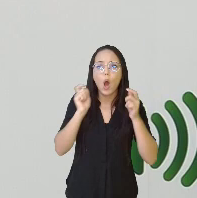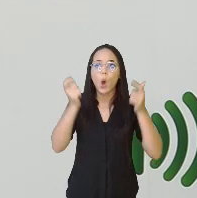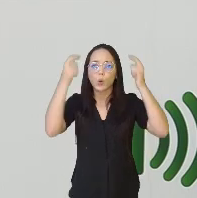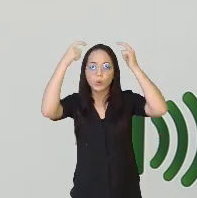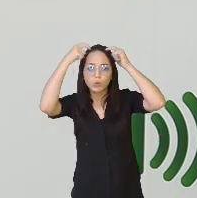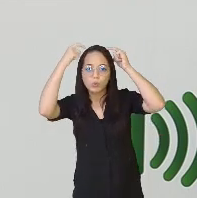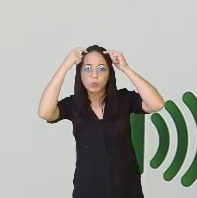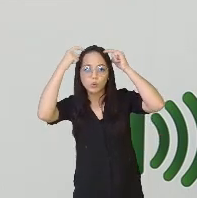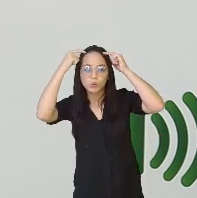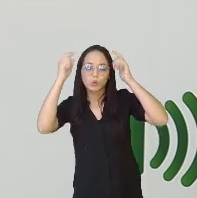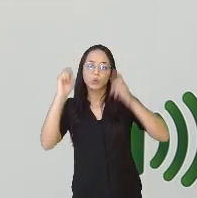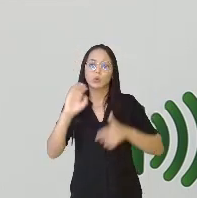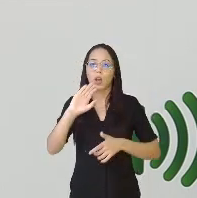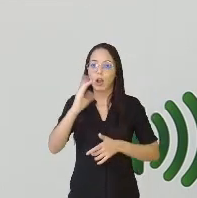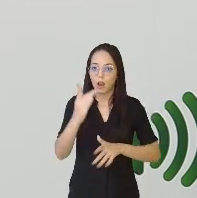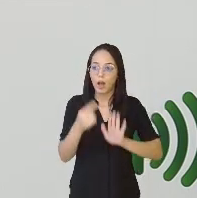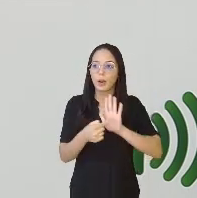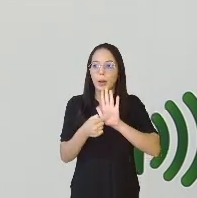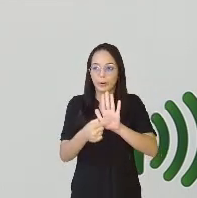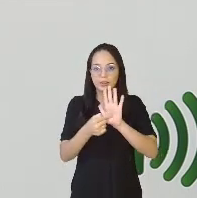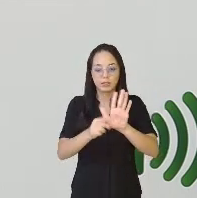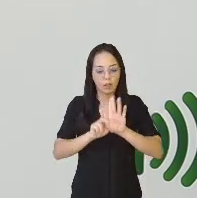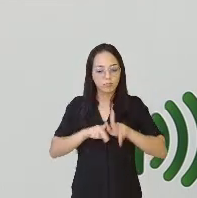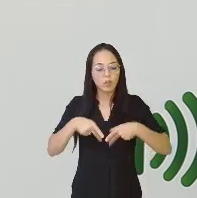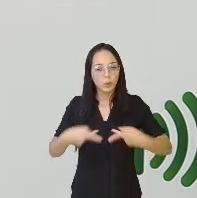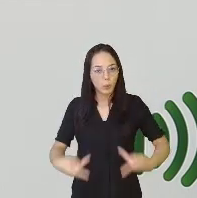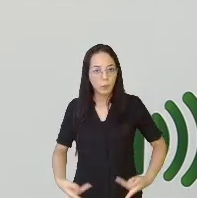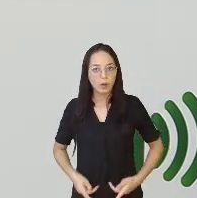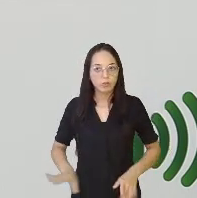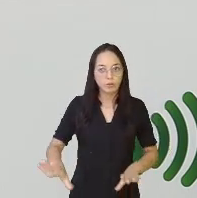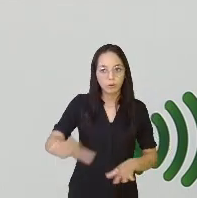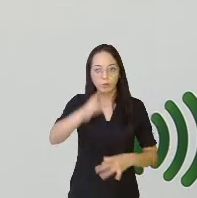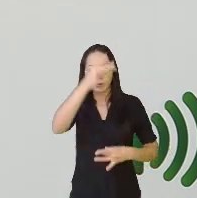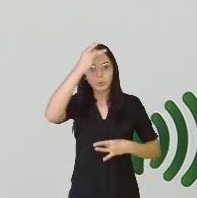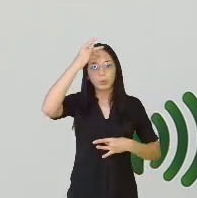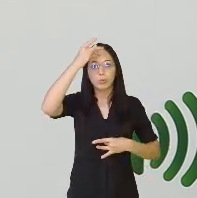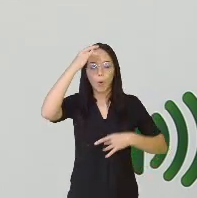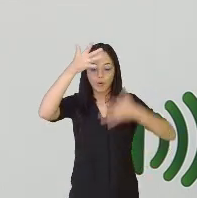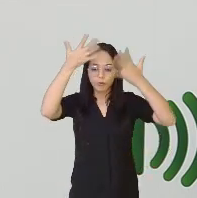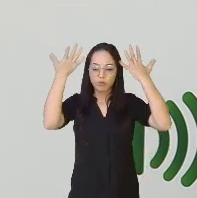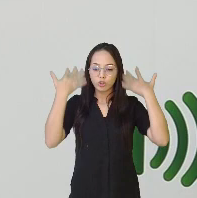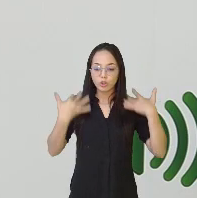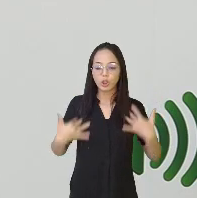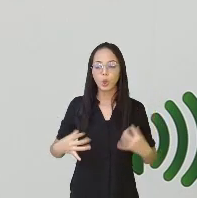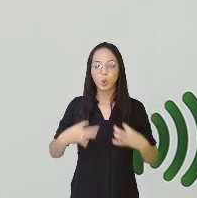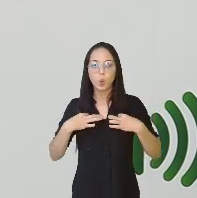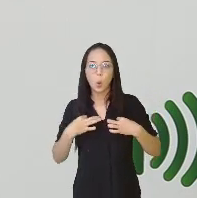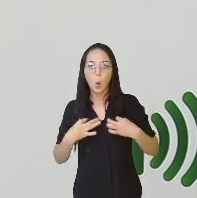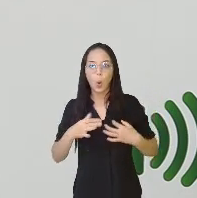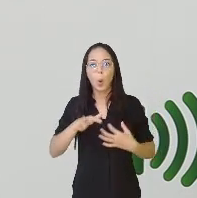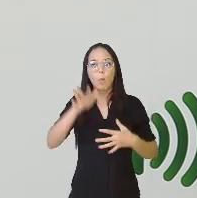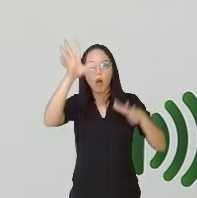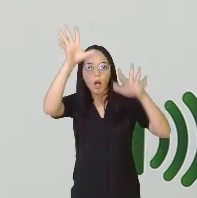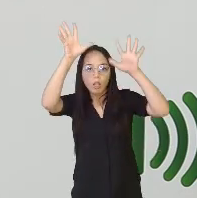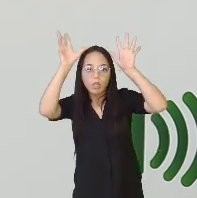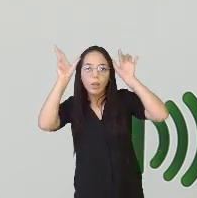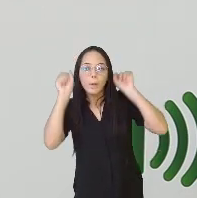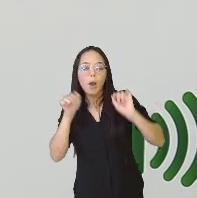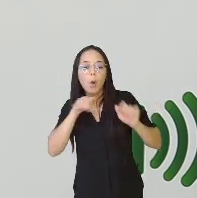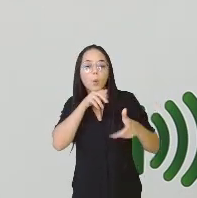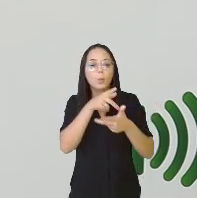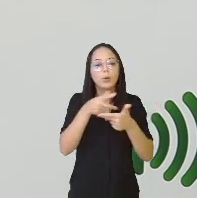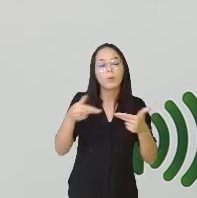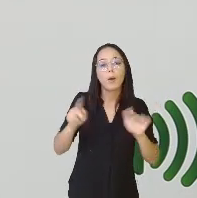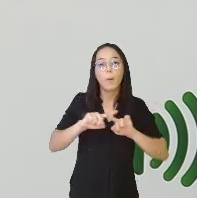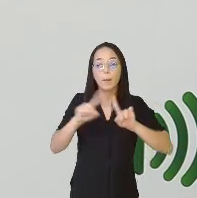urso. Claro que quem vai representar são seres humanos, são pessoas que estarão ali fantasiadas daquele animal, mas naquele momento